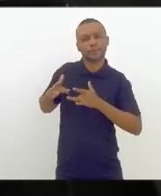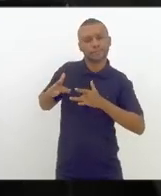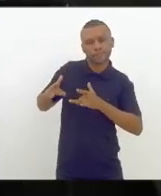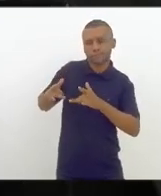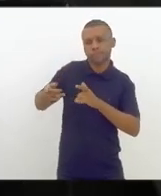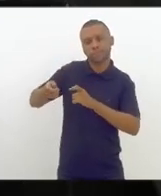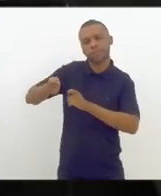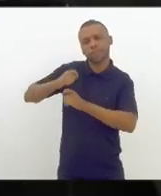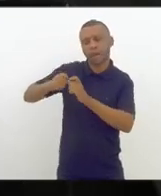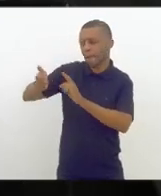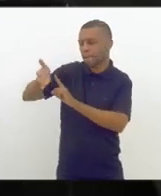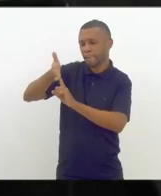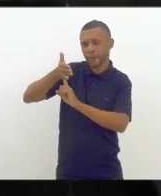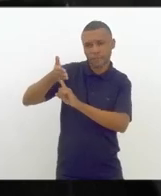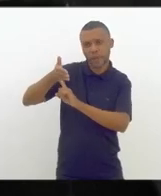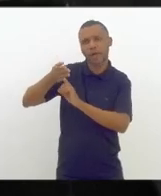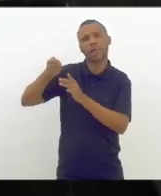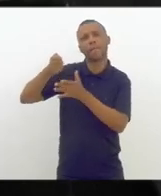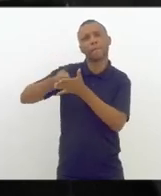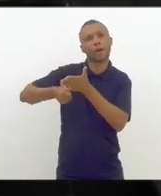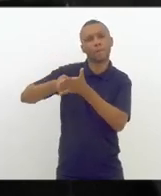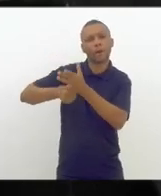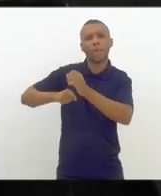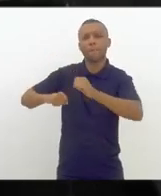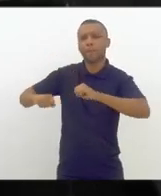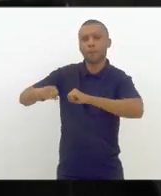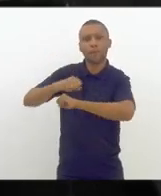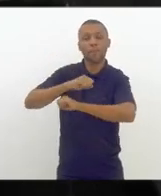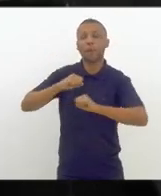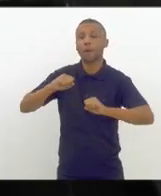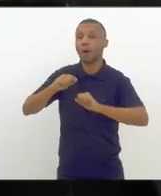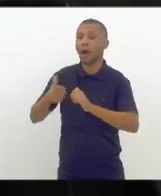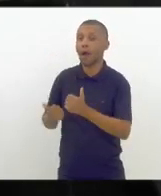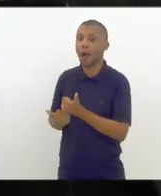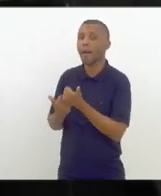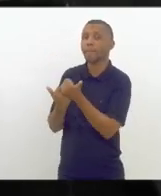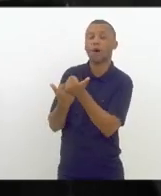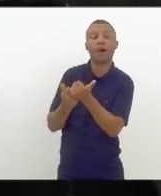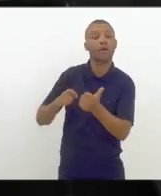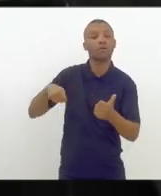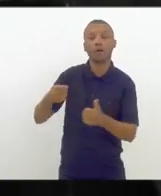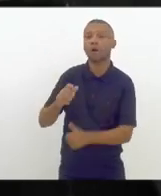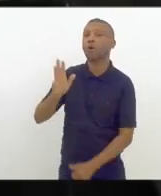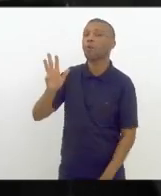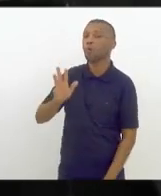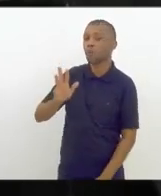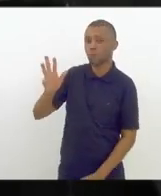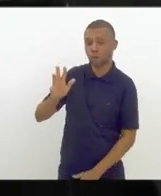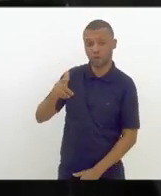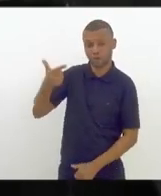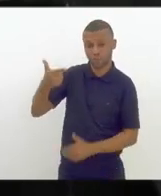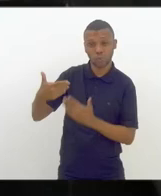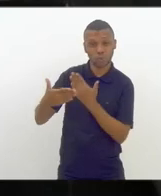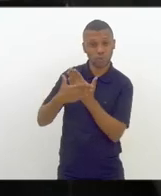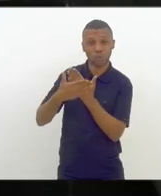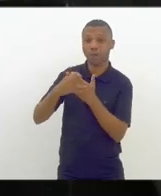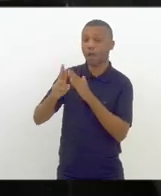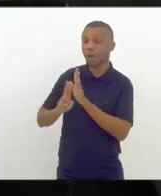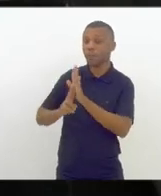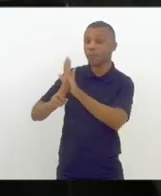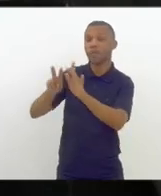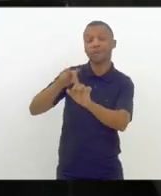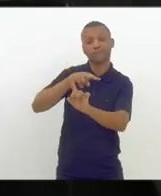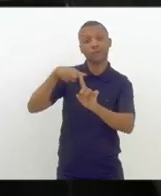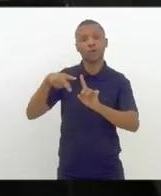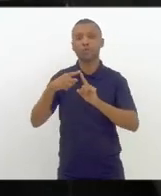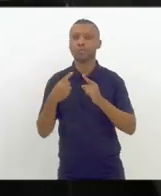bandeiras, se aglutinem em torno do candidato Lula, que no segundo turno representa a perspectiva do enfrentamento